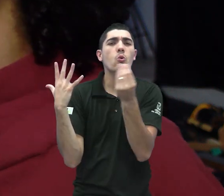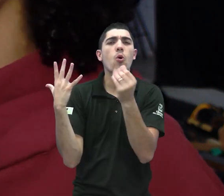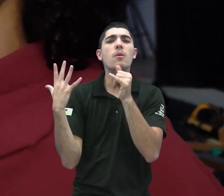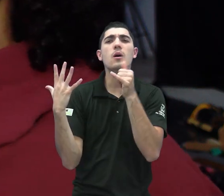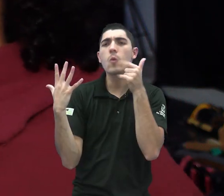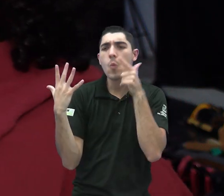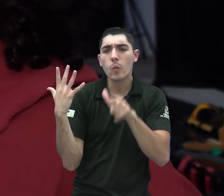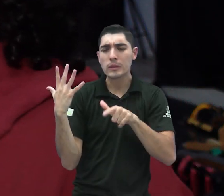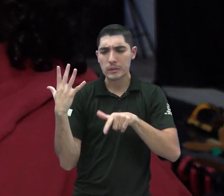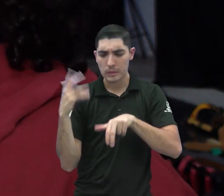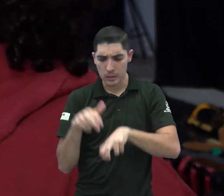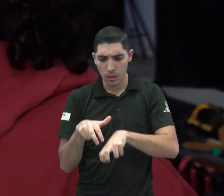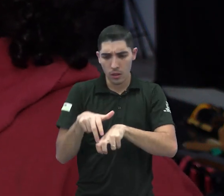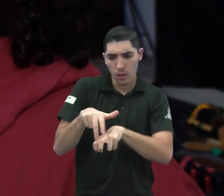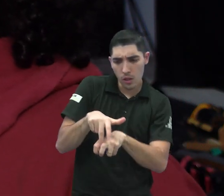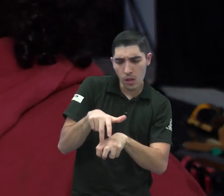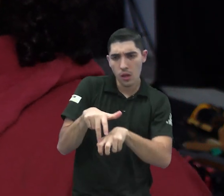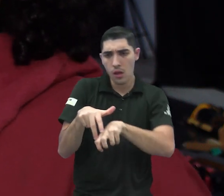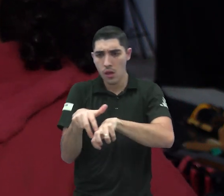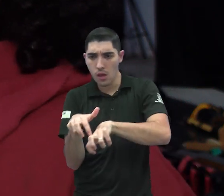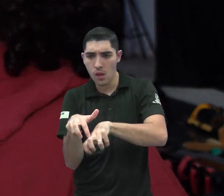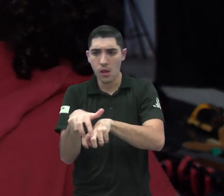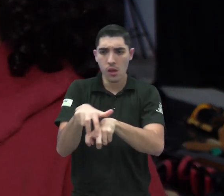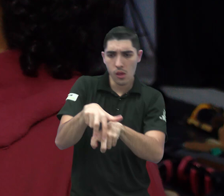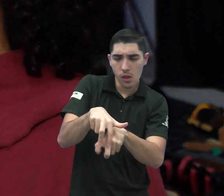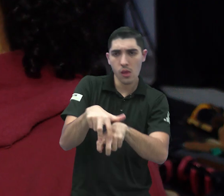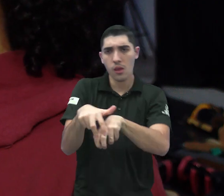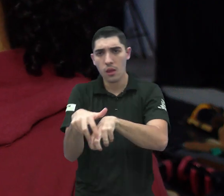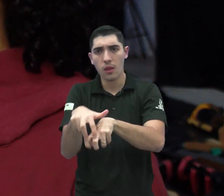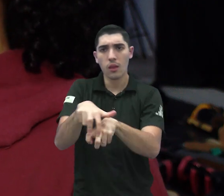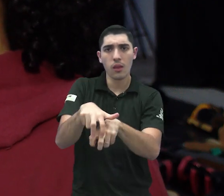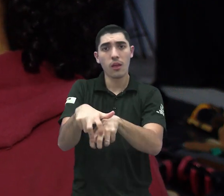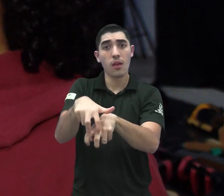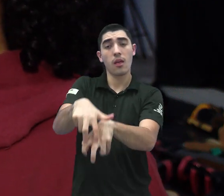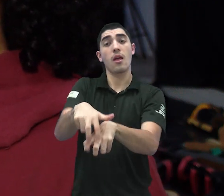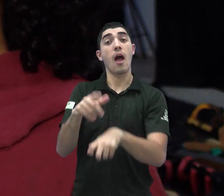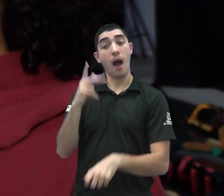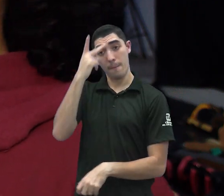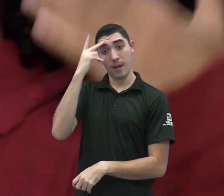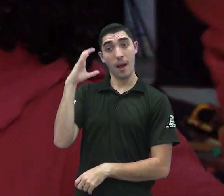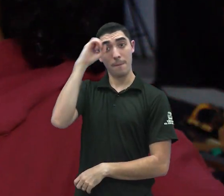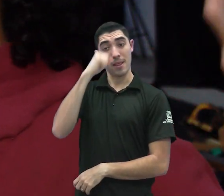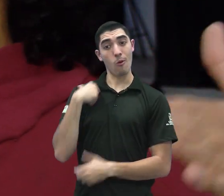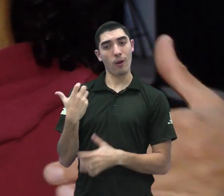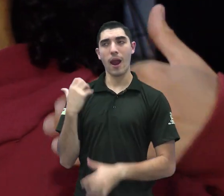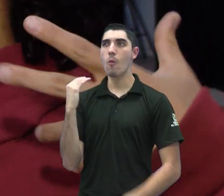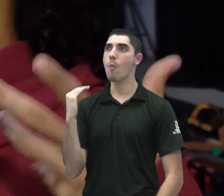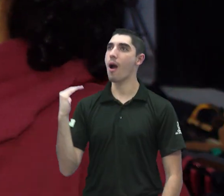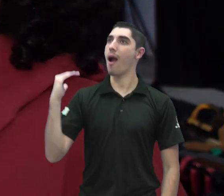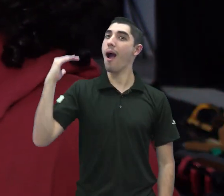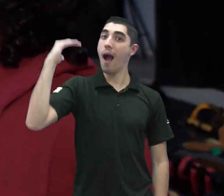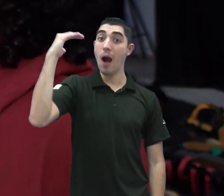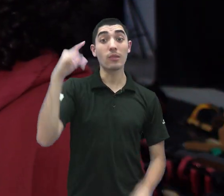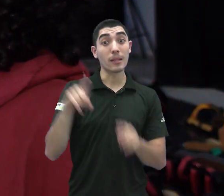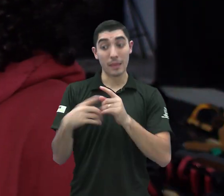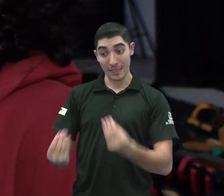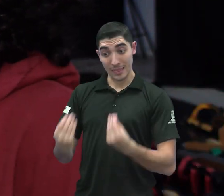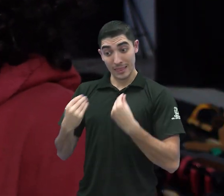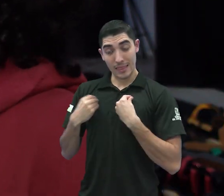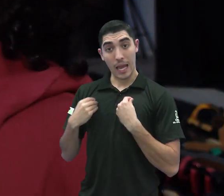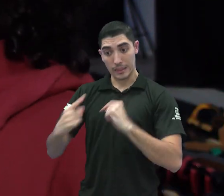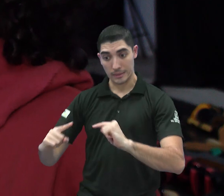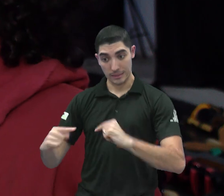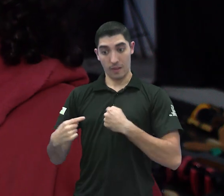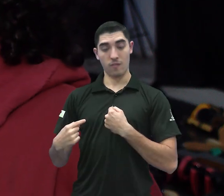uns galhos tal, e foi sempre encontrando um caminho de ser mais alto, e também como uma forma de